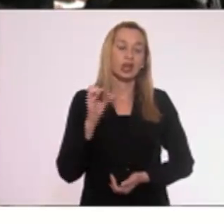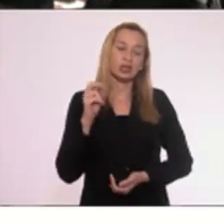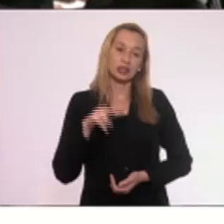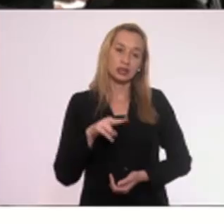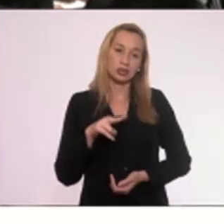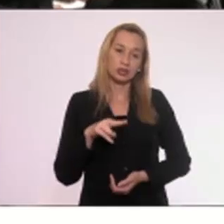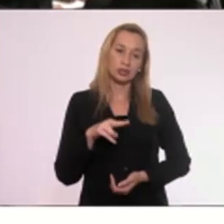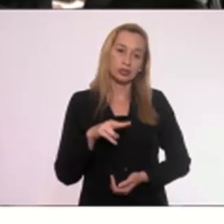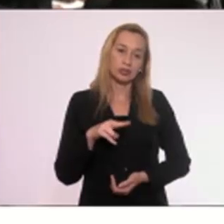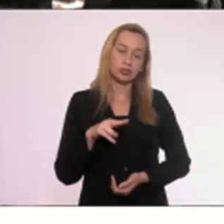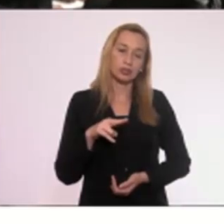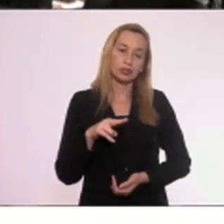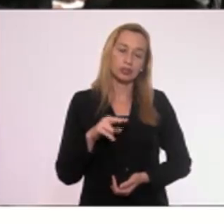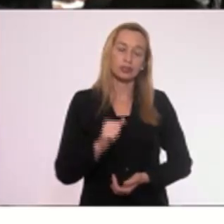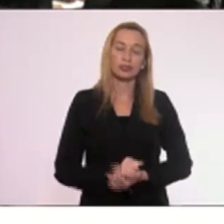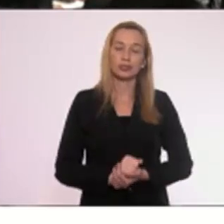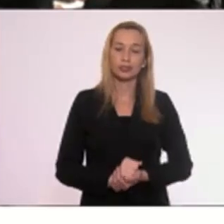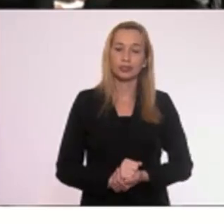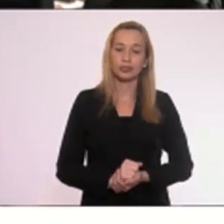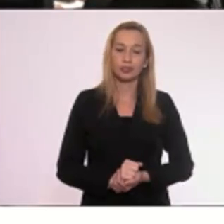Anderson Alexandre,